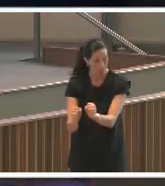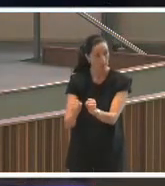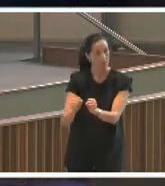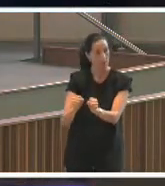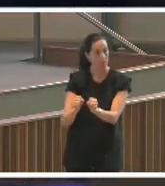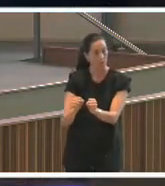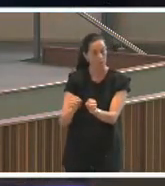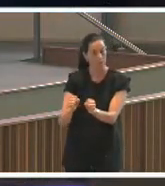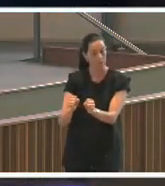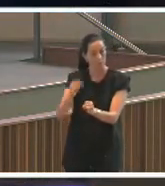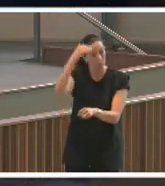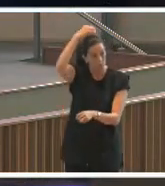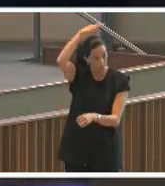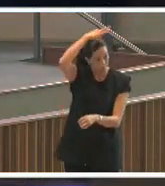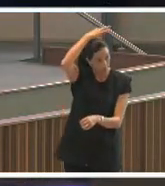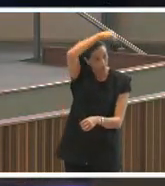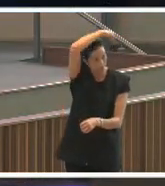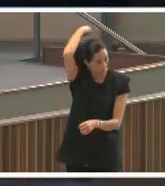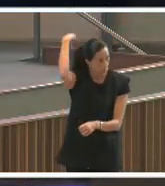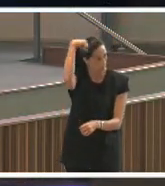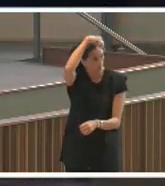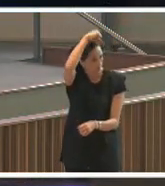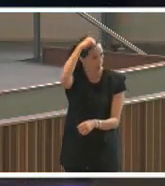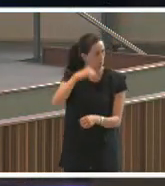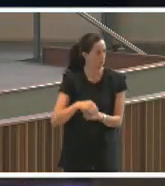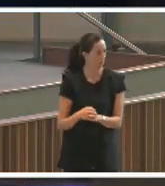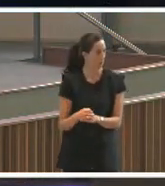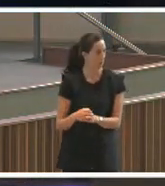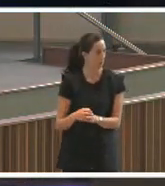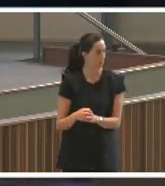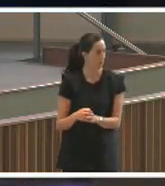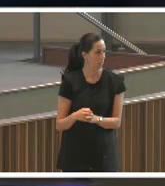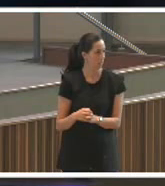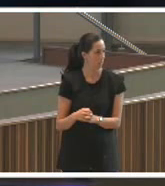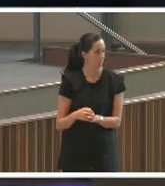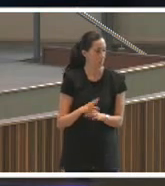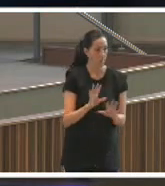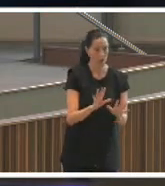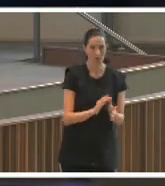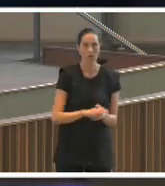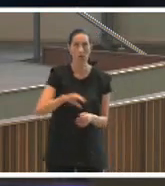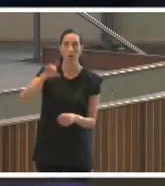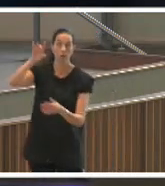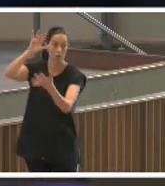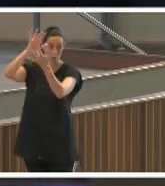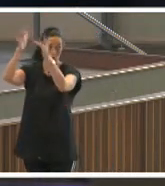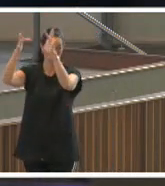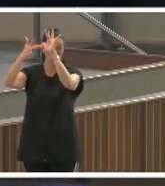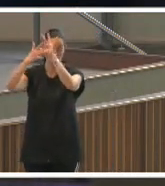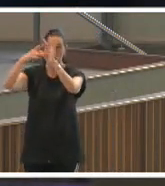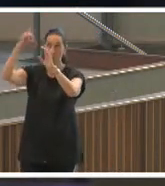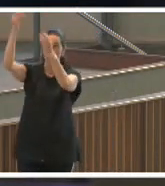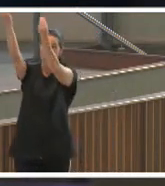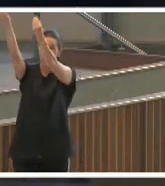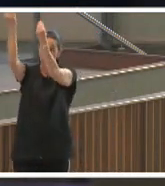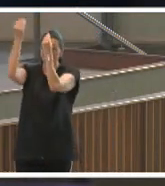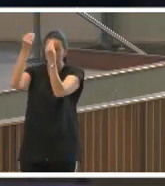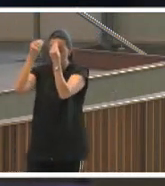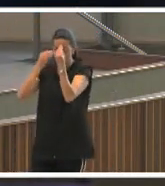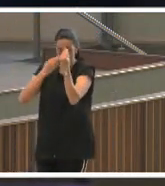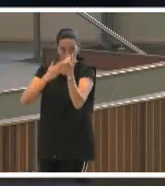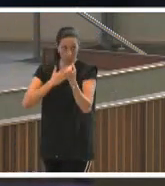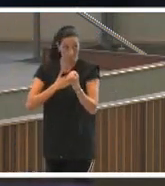coisa tremenda. Ele vai dizer assim: o Senhor Jesus me deu autoridade sobre vocês, não para destruí-los, mas para